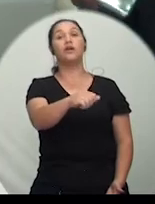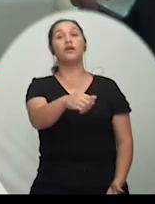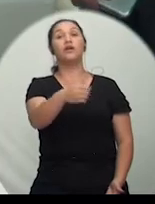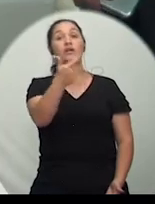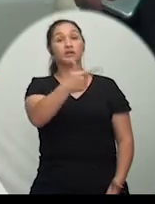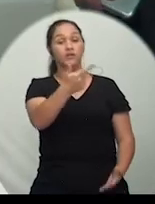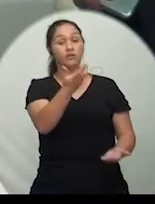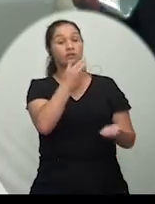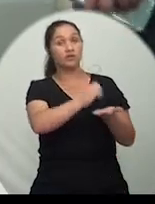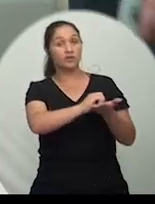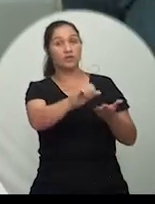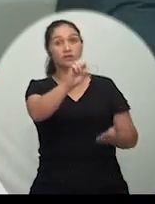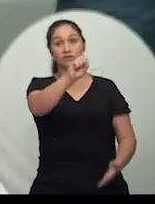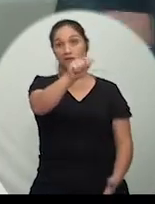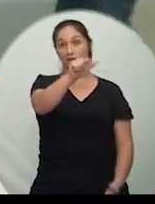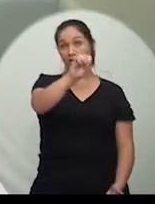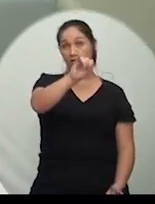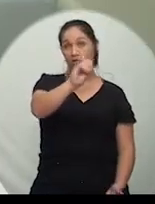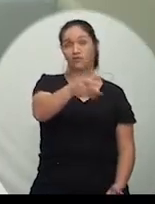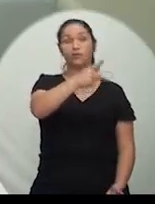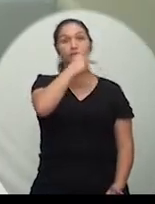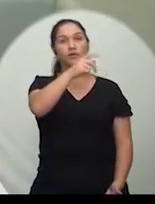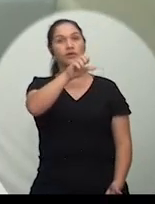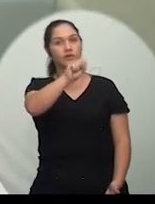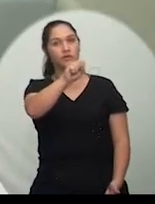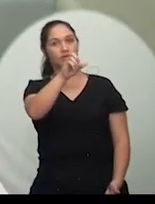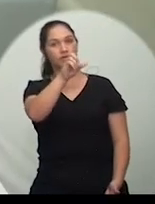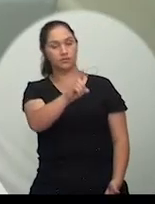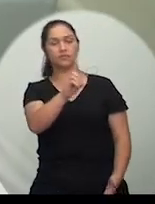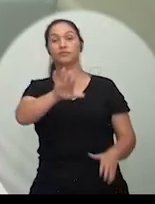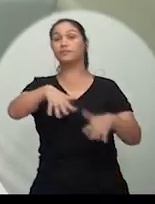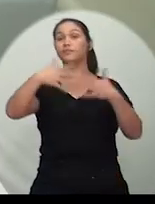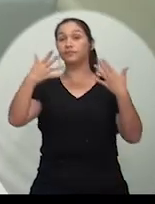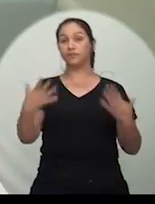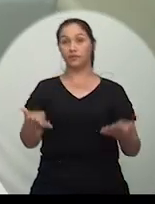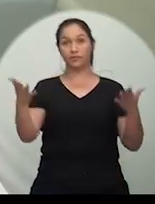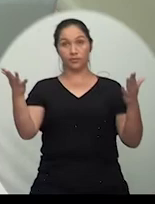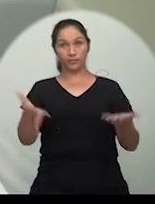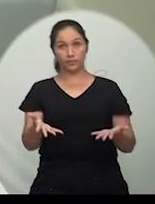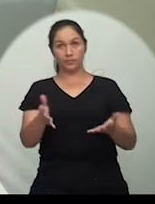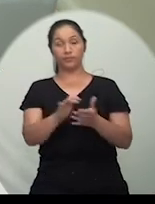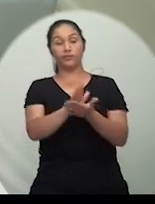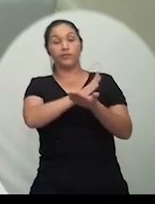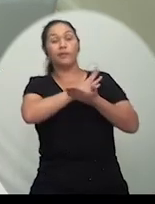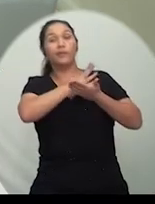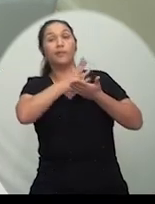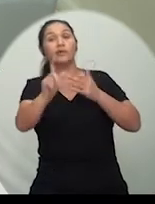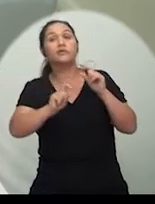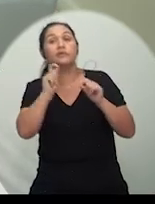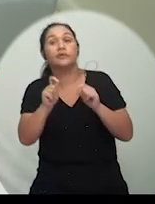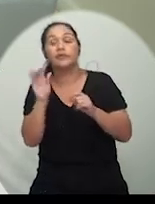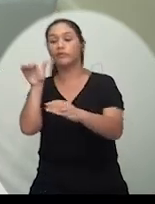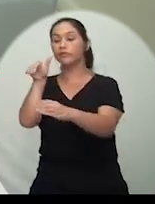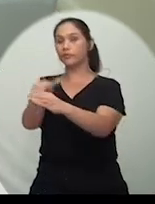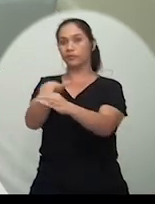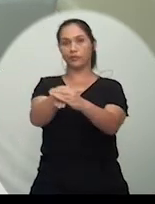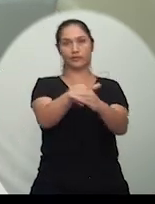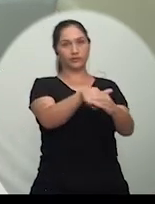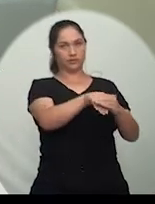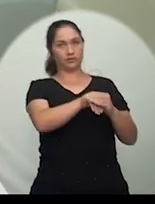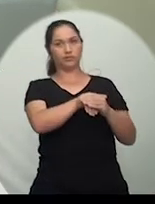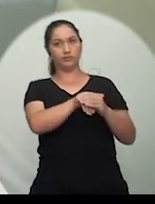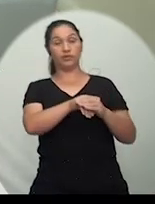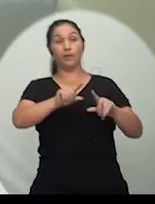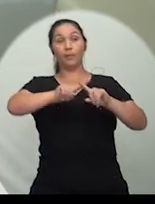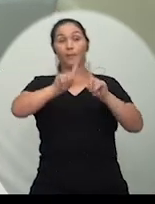PSD. Desta forma, iniciaremos, portanto, o processo de eleição, lembrando que a votação